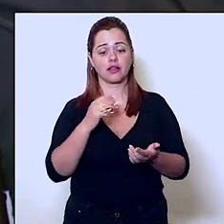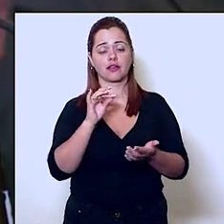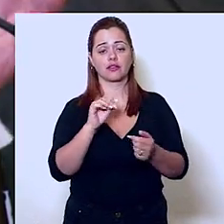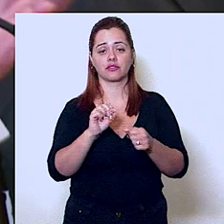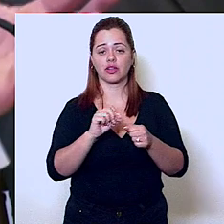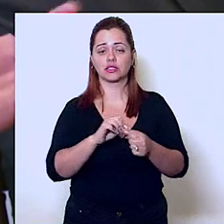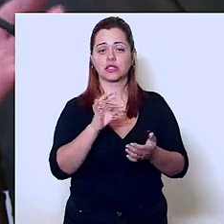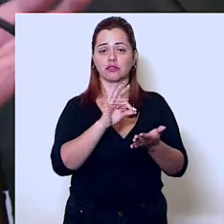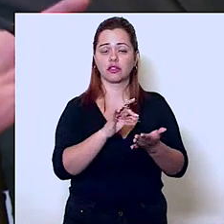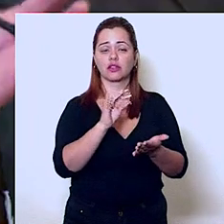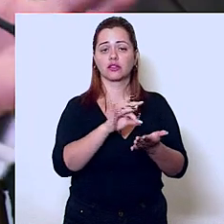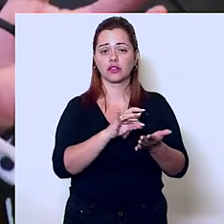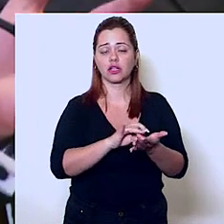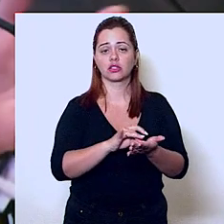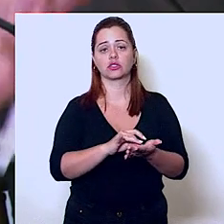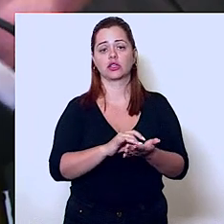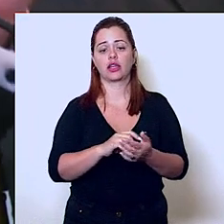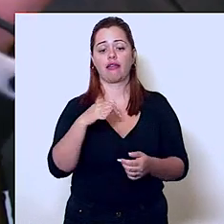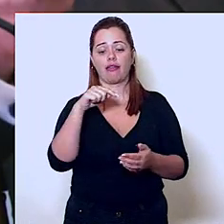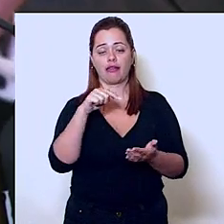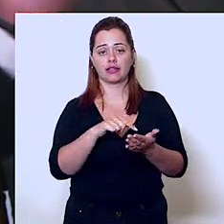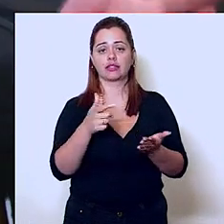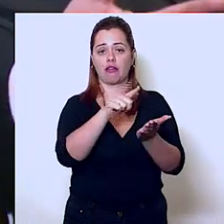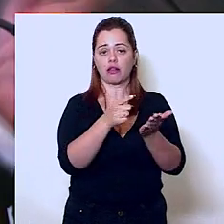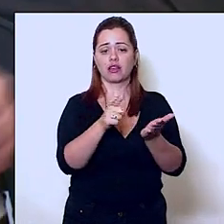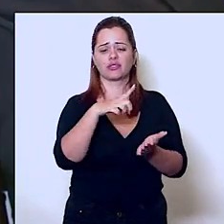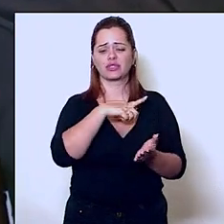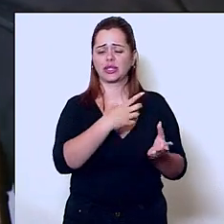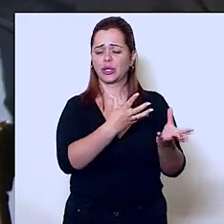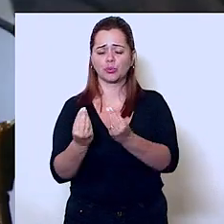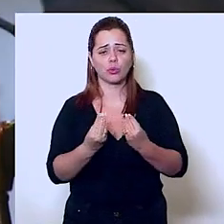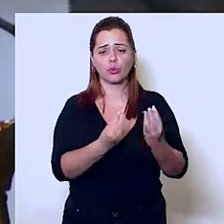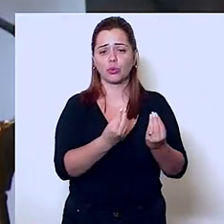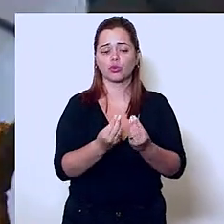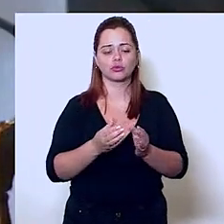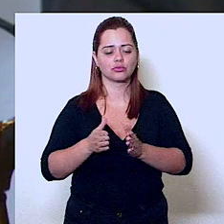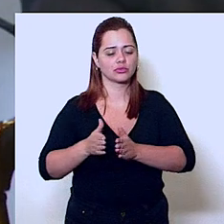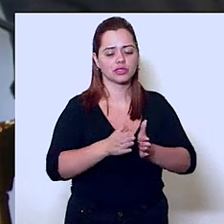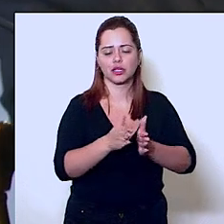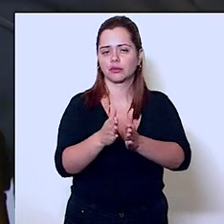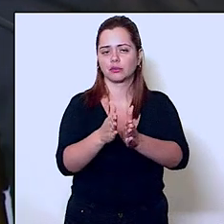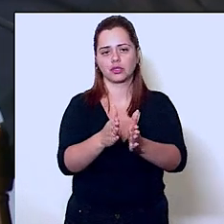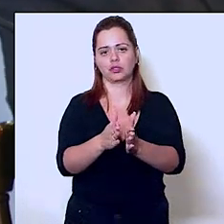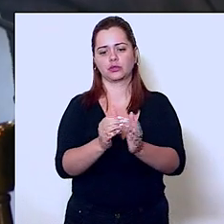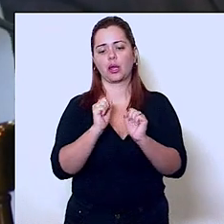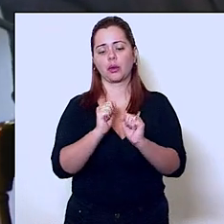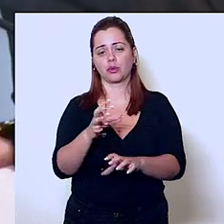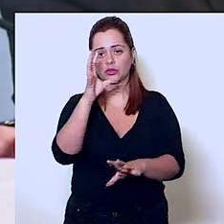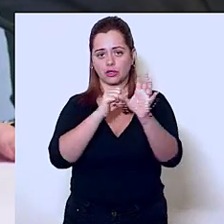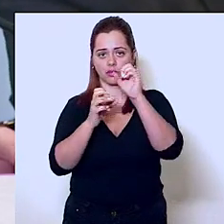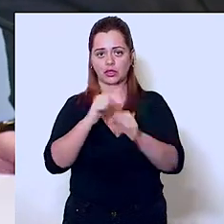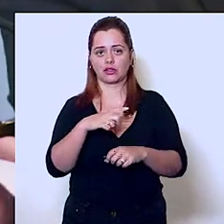né, esse livro contém várias dessas receitas, desses caminhos. Né, e eu tomo a liberdade de citar